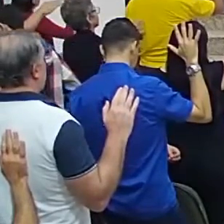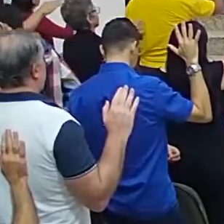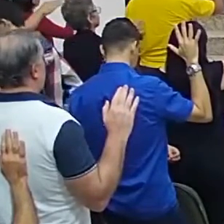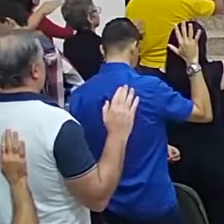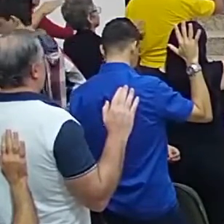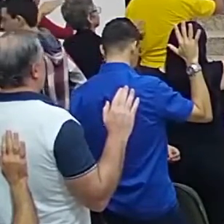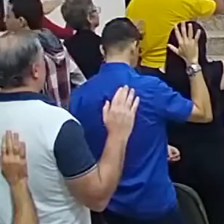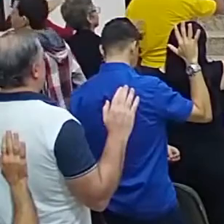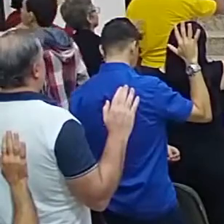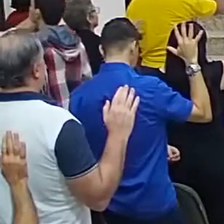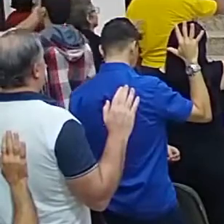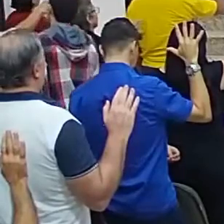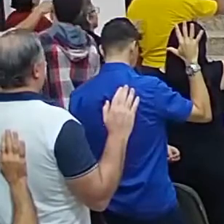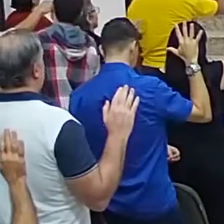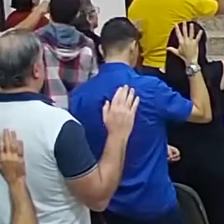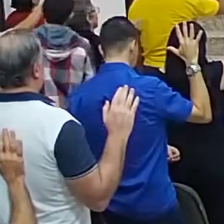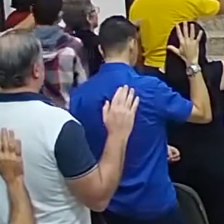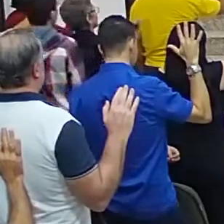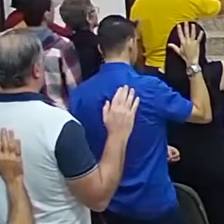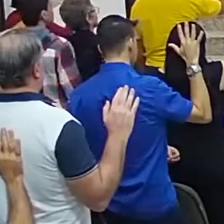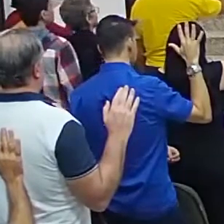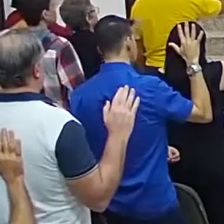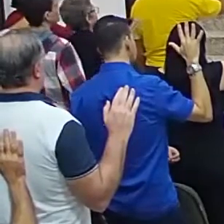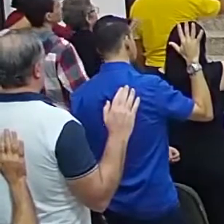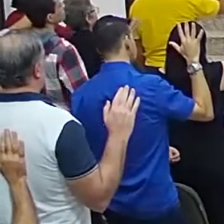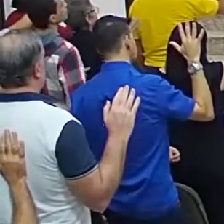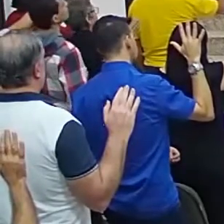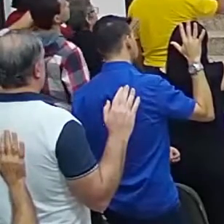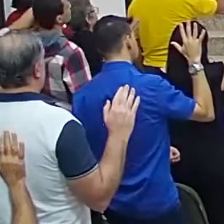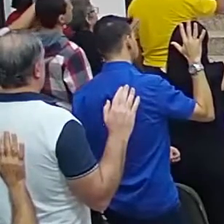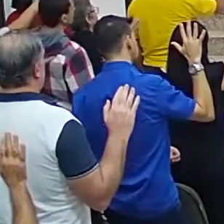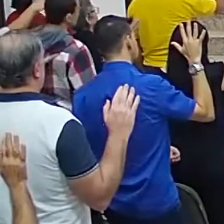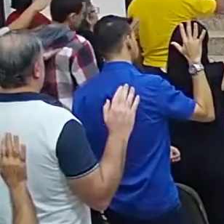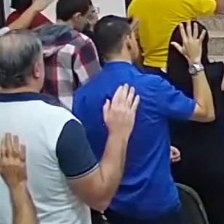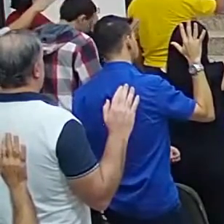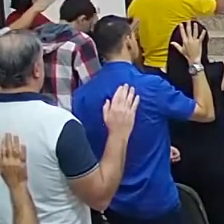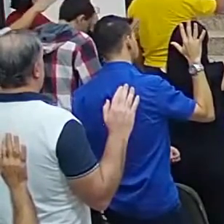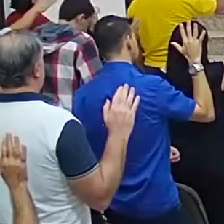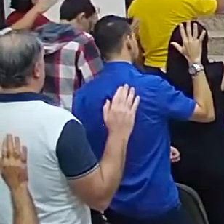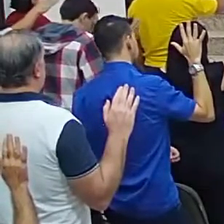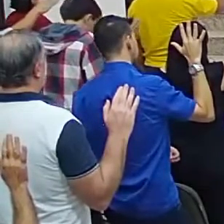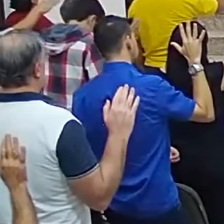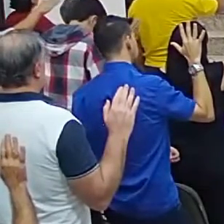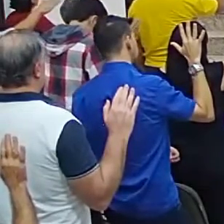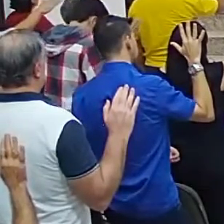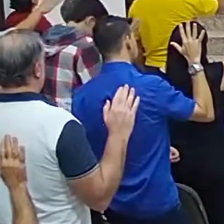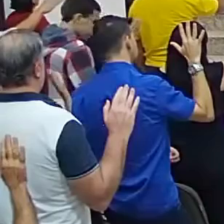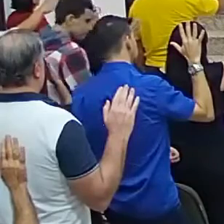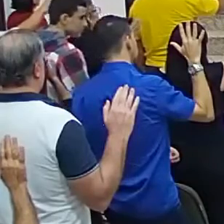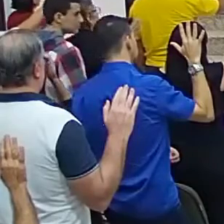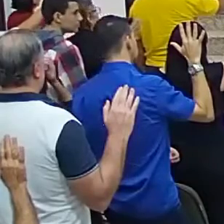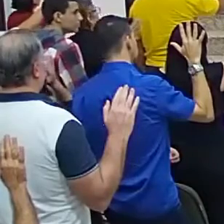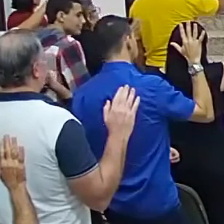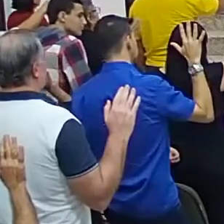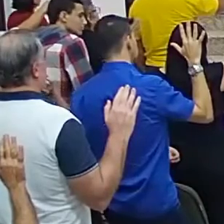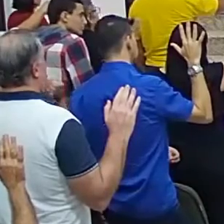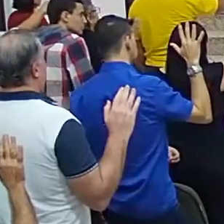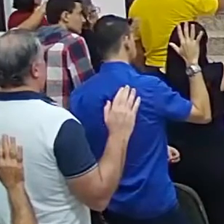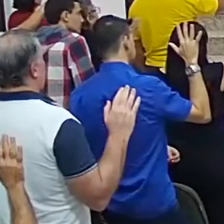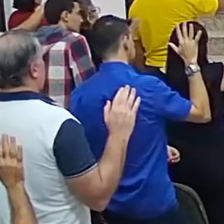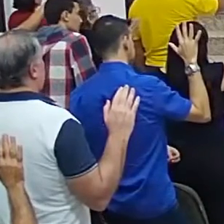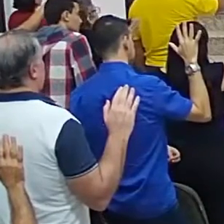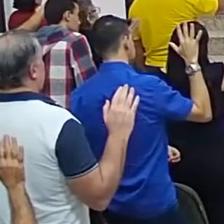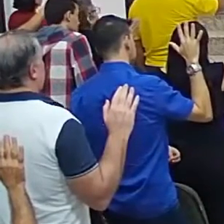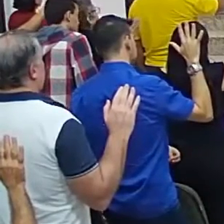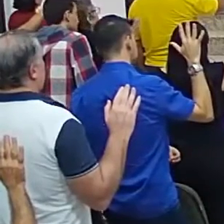um homem segundo o teu coração faz tanto em nome de Jesus entregamos toda essa família na tua presença e que todos